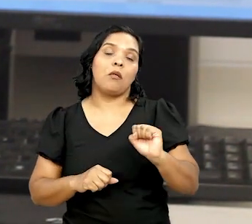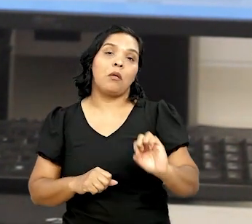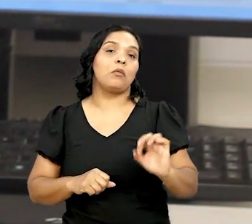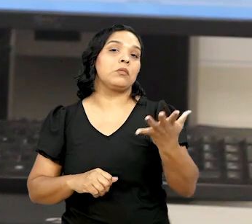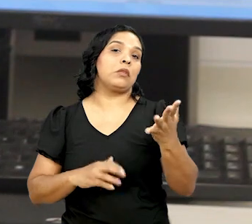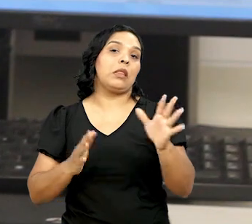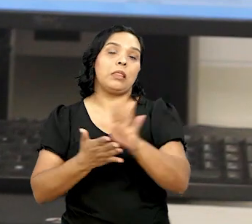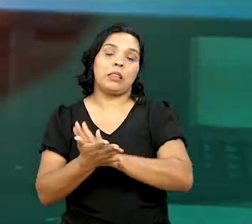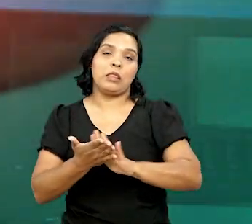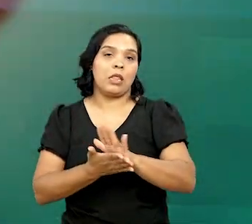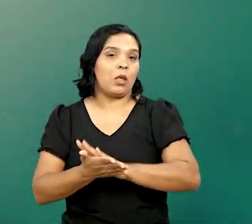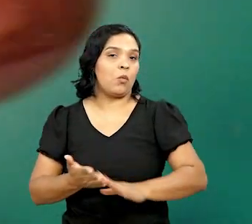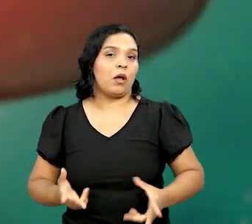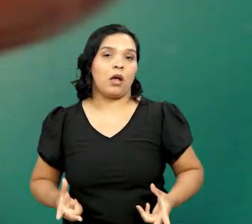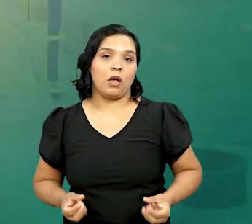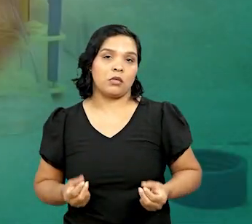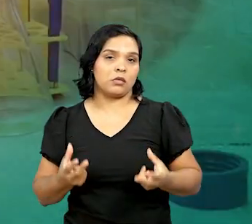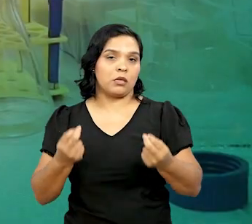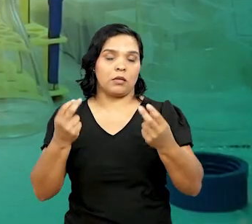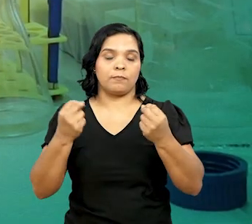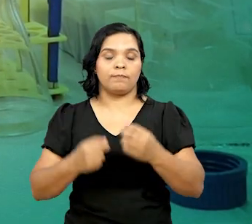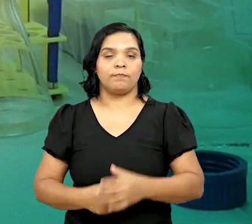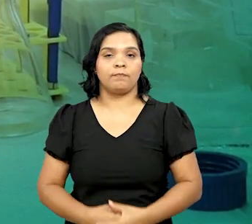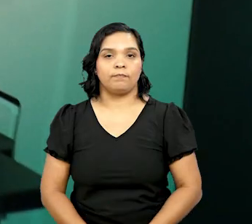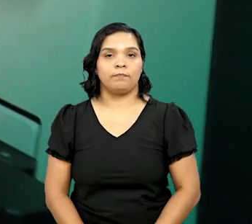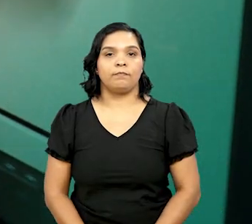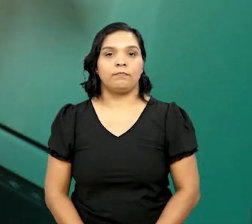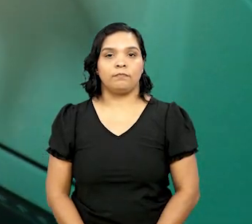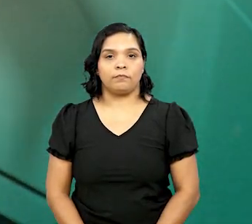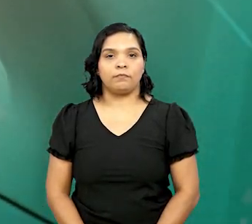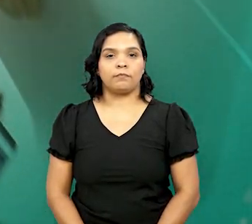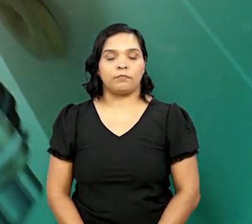quem sabe, não estar desenvolvendo nenhum câncer.